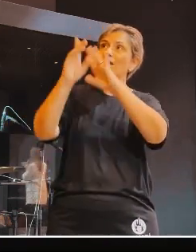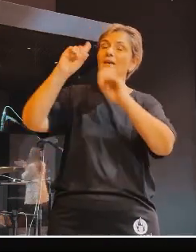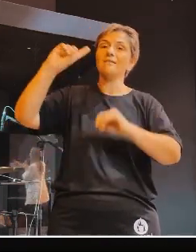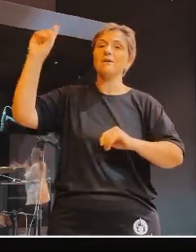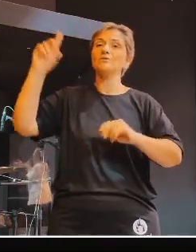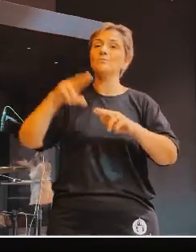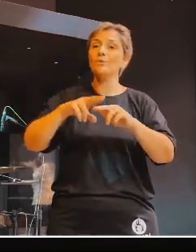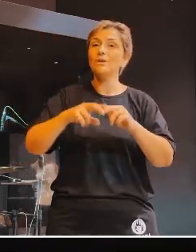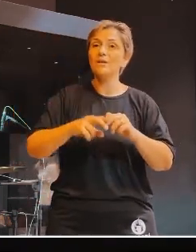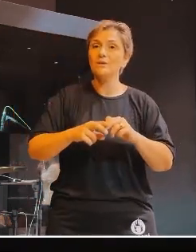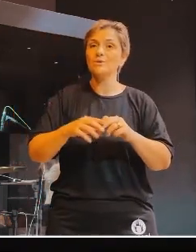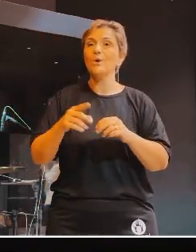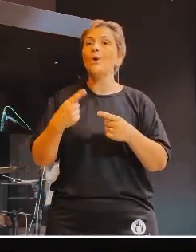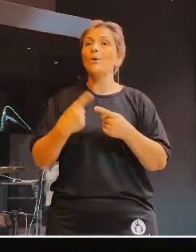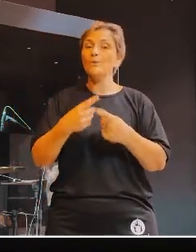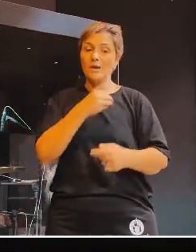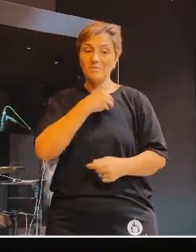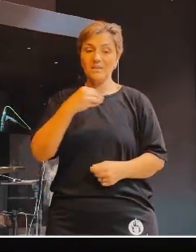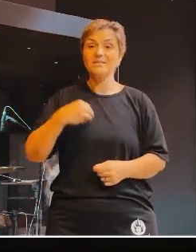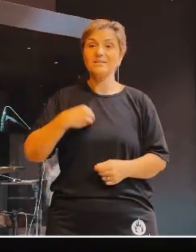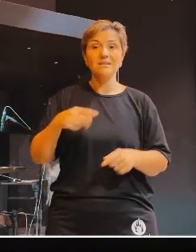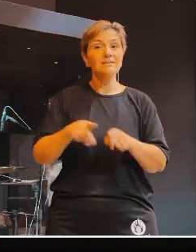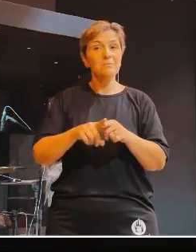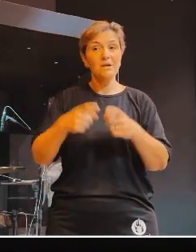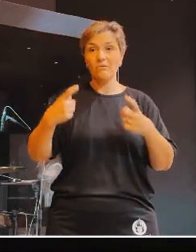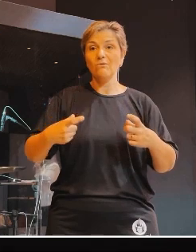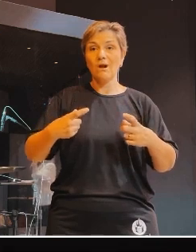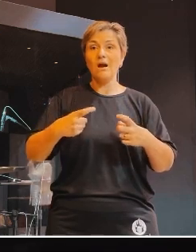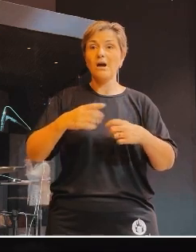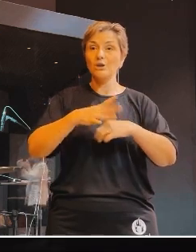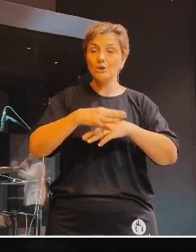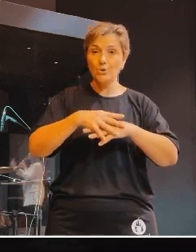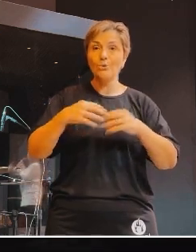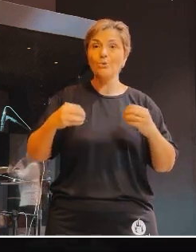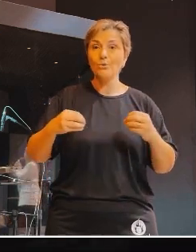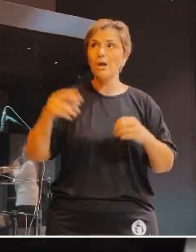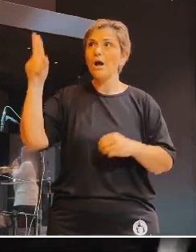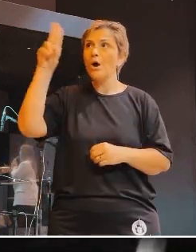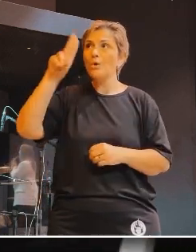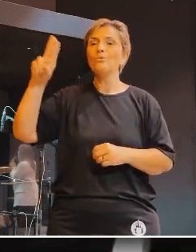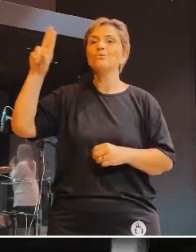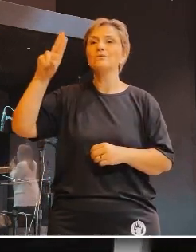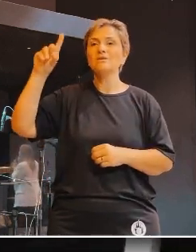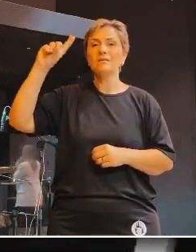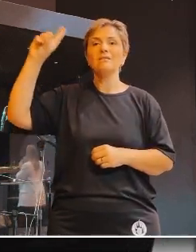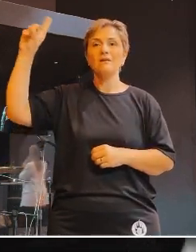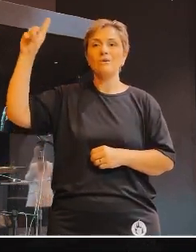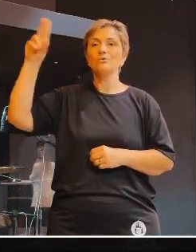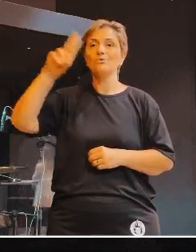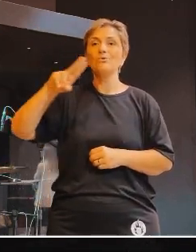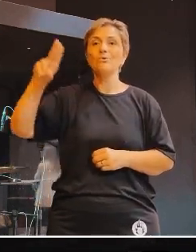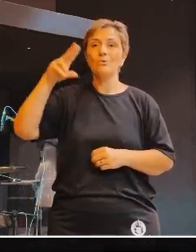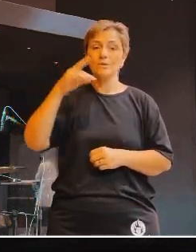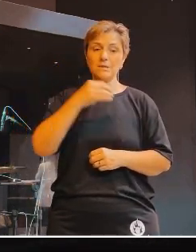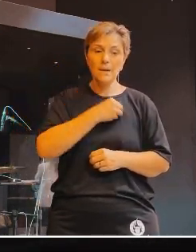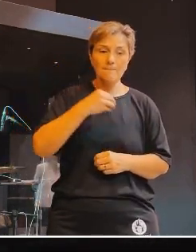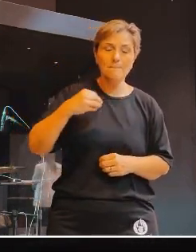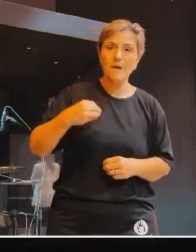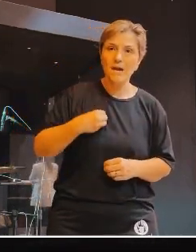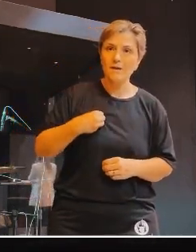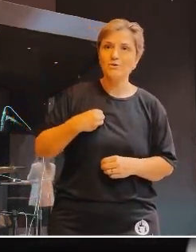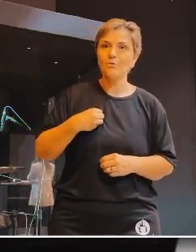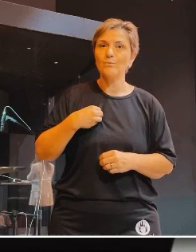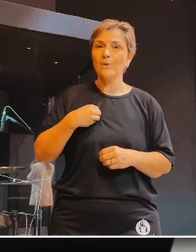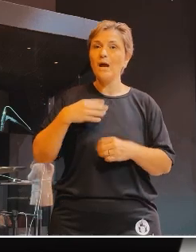a medicina também é um lugar de cura. O Senhor também usa médicos para curar os seus filhos e trazer